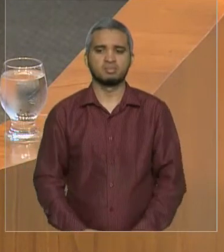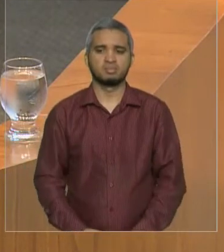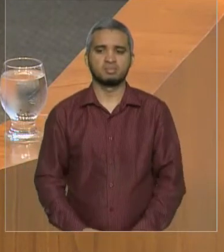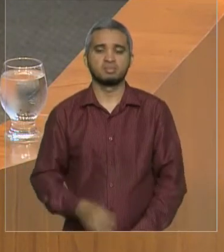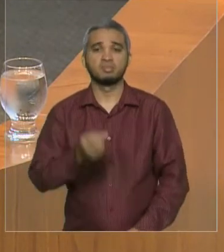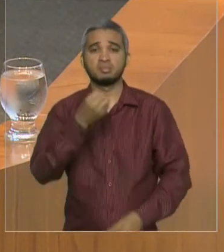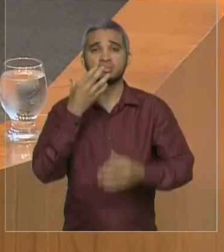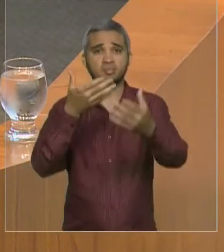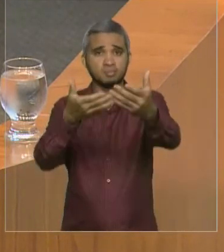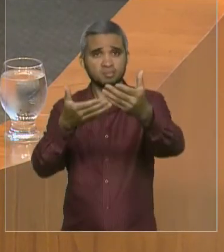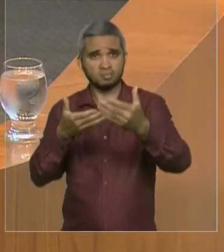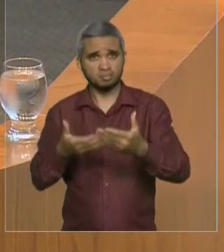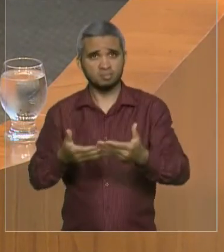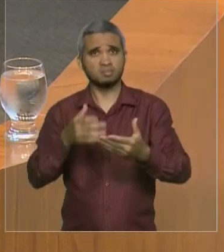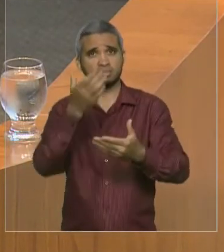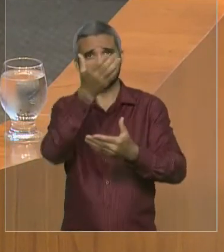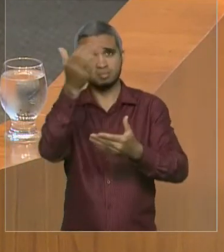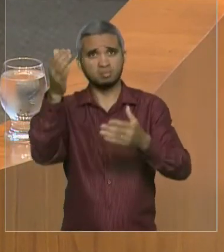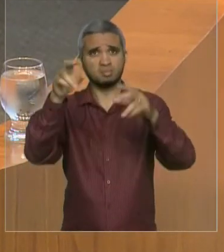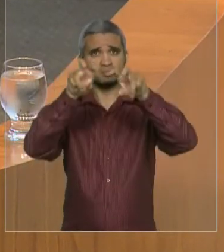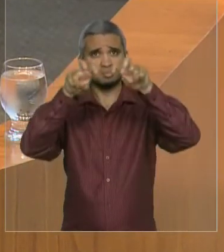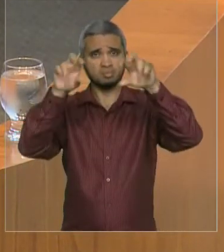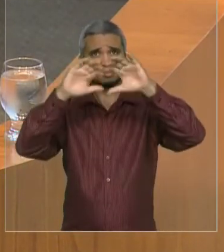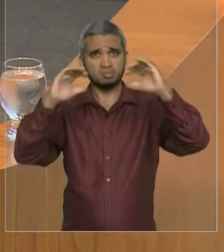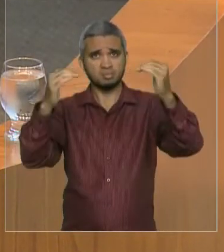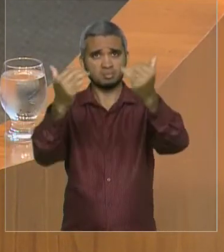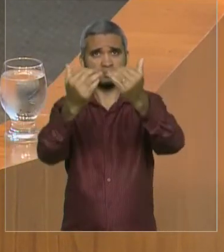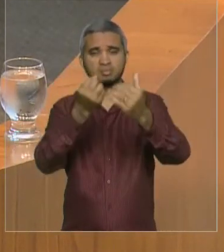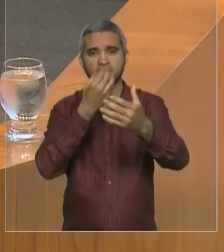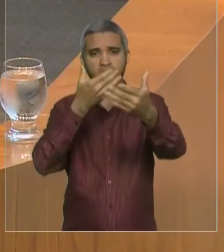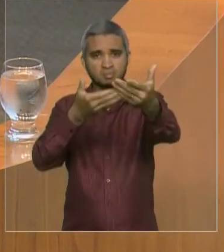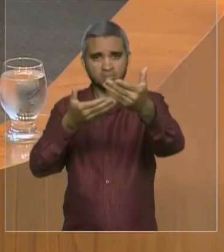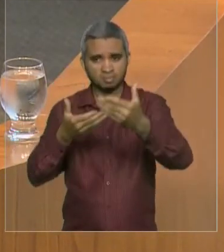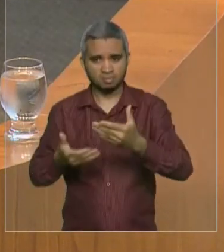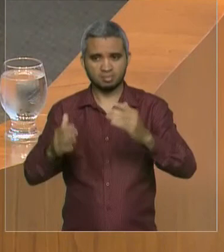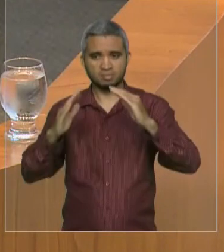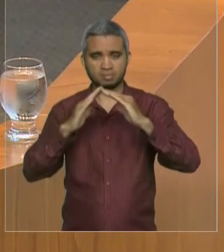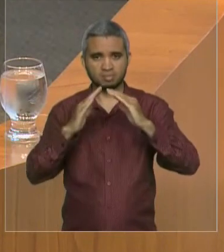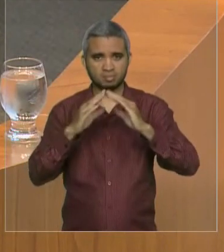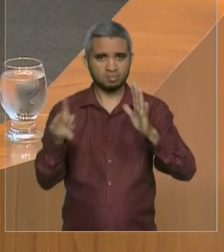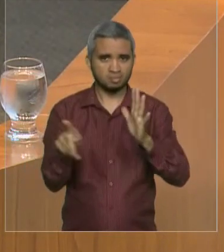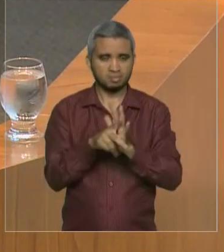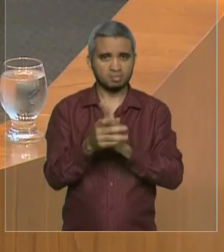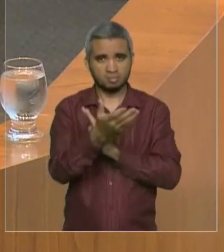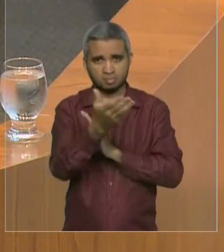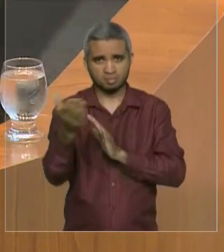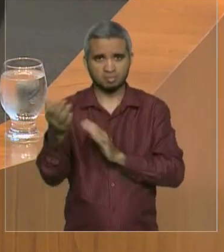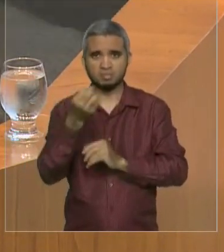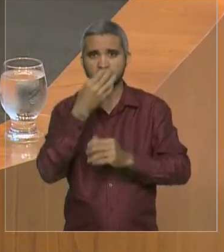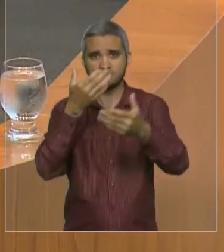Sejam bem-vindos à galeria, sejam bem-vindos à Casa do Povo. Sejam bem-vindos à Assembleia Legislativa do Estado do Maranhão.